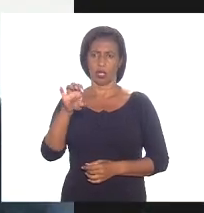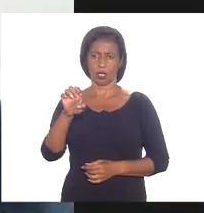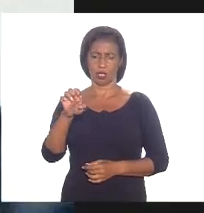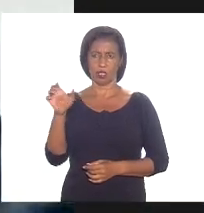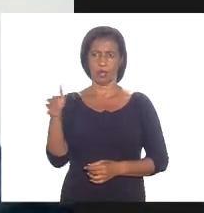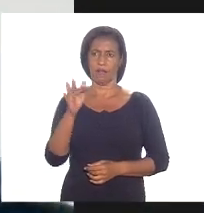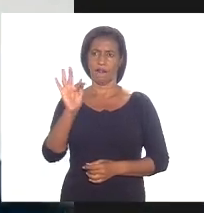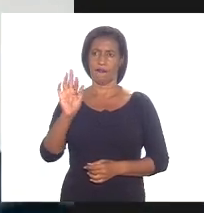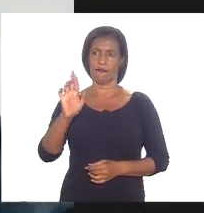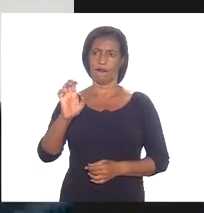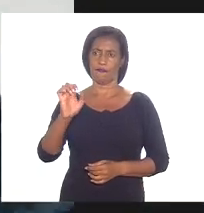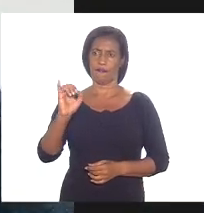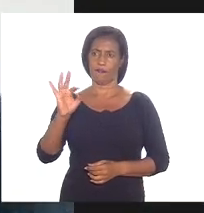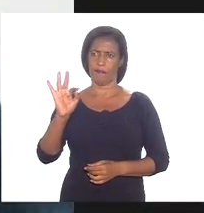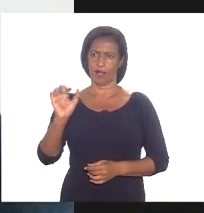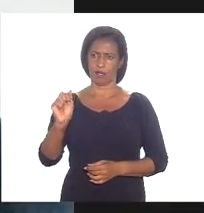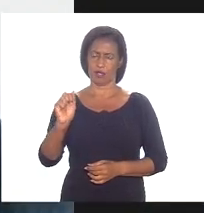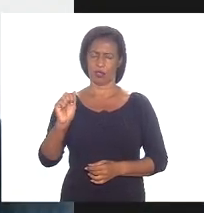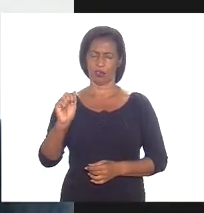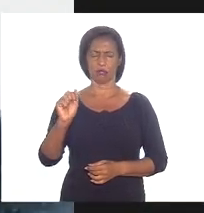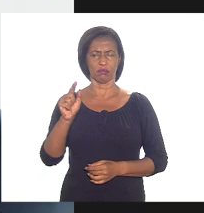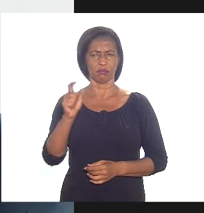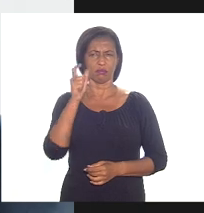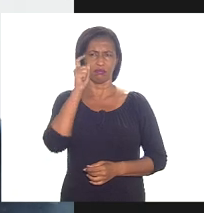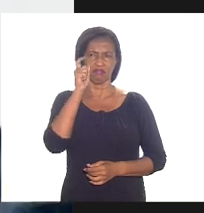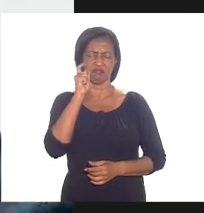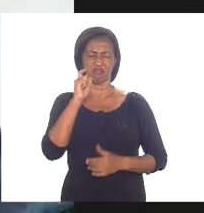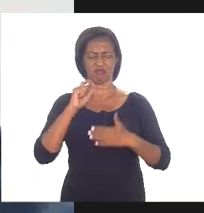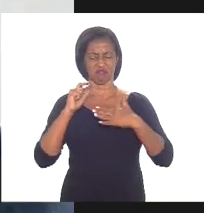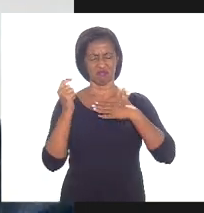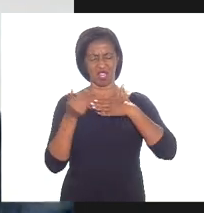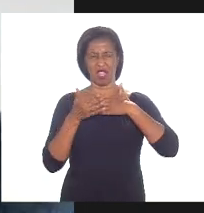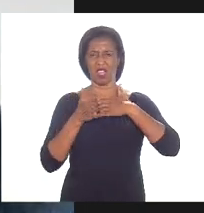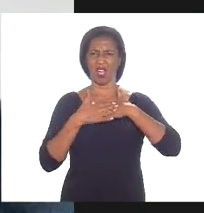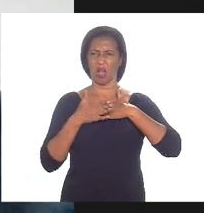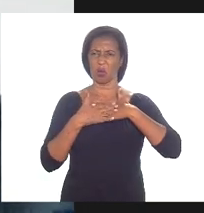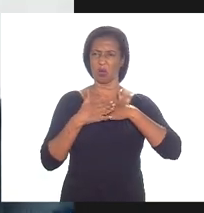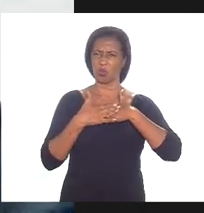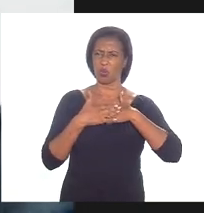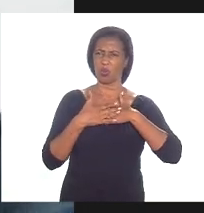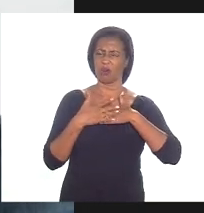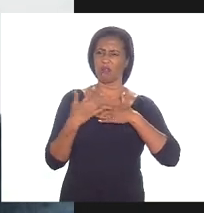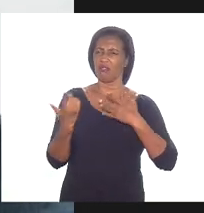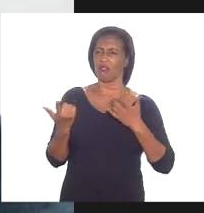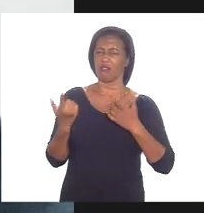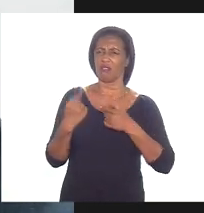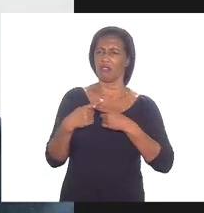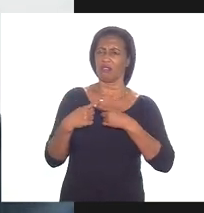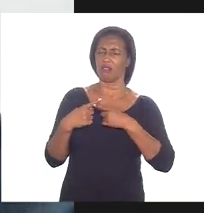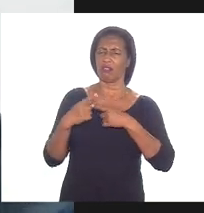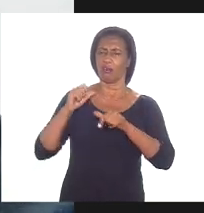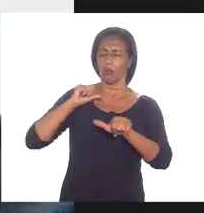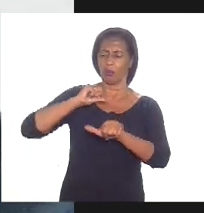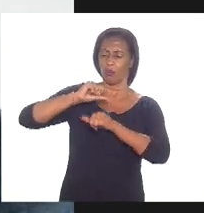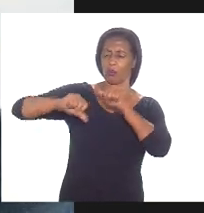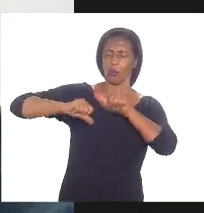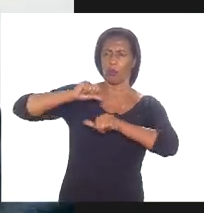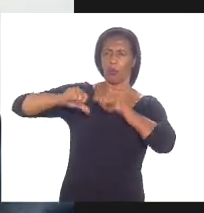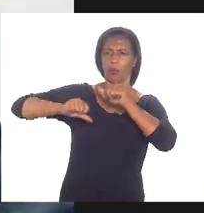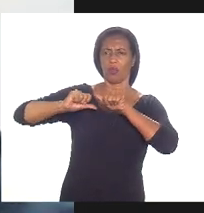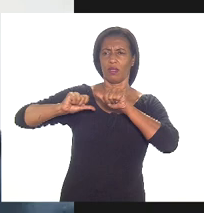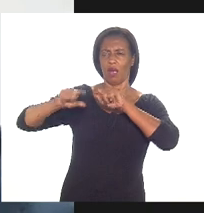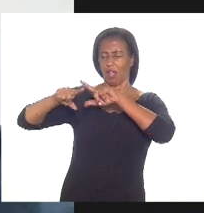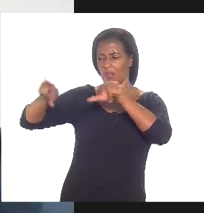dos autores de querer transformar aquilo lá que está extremamente degradado ali no bairro de Botafogo e